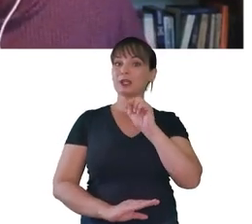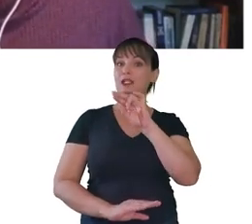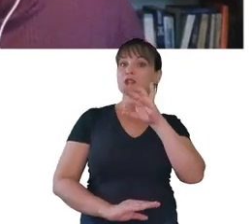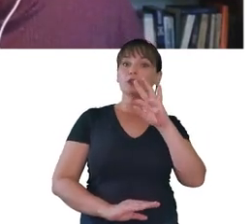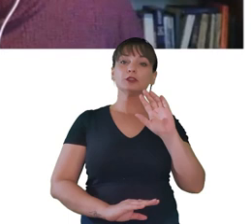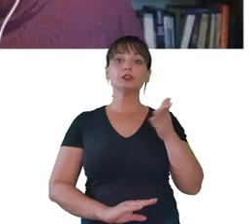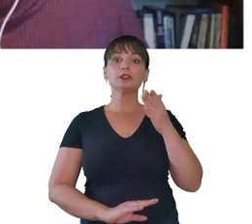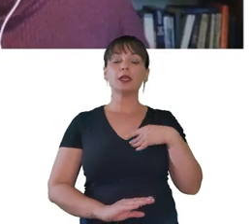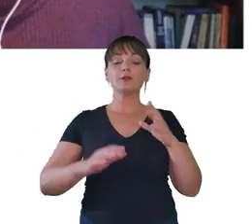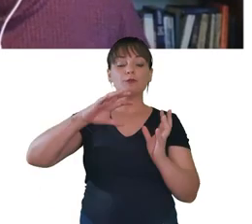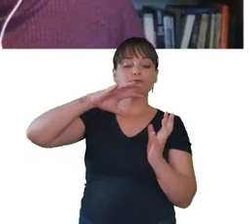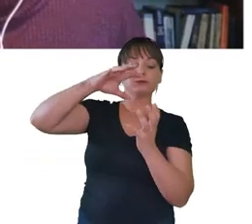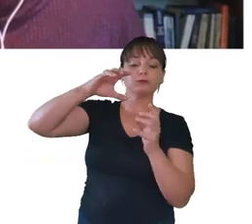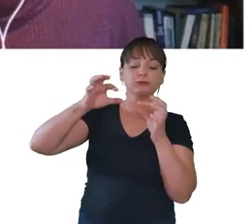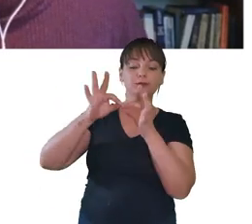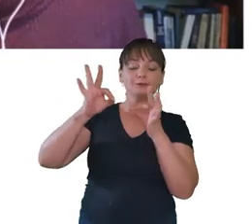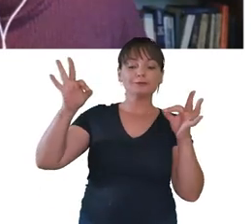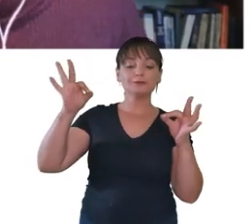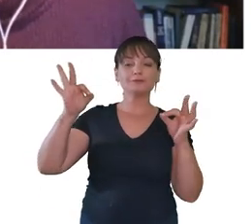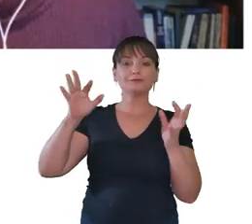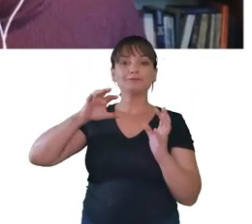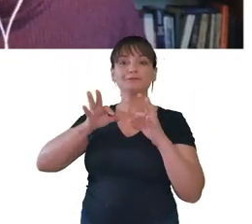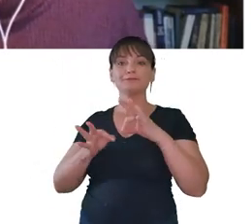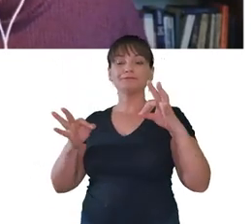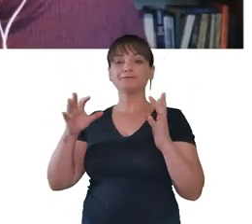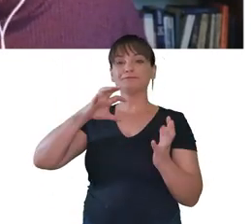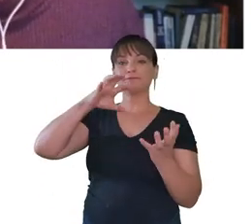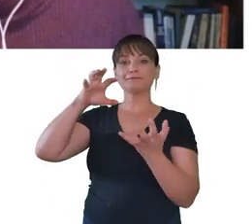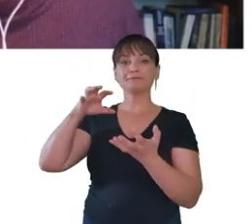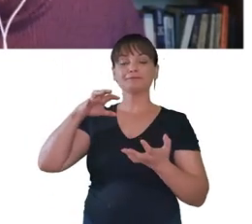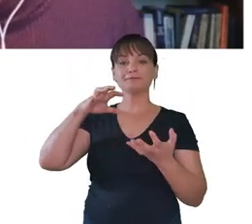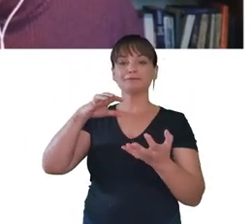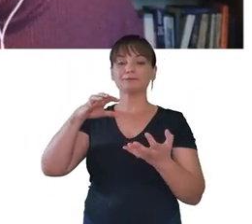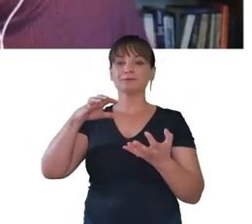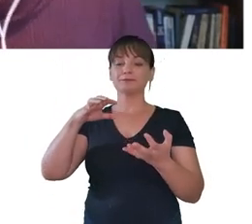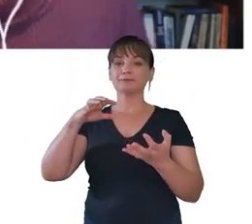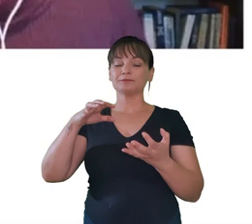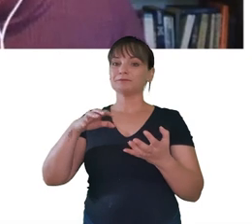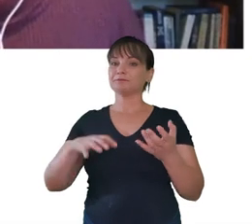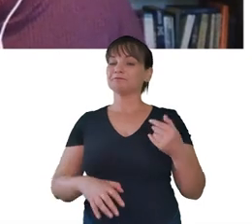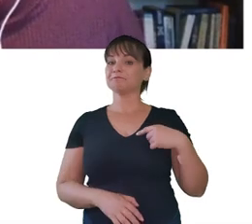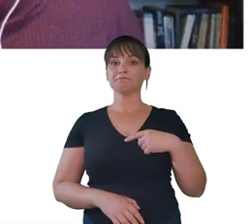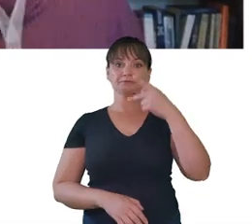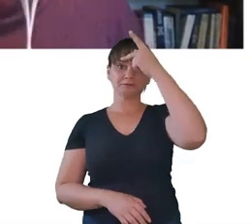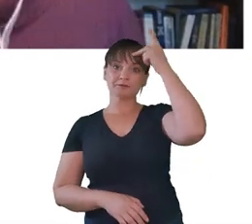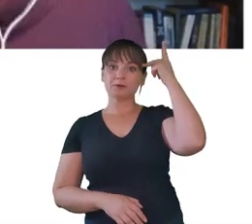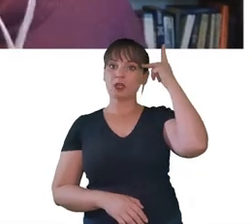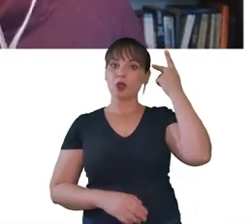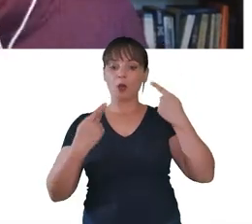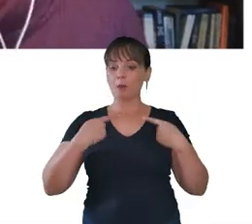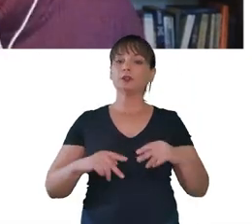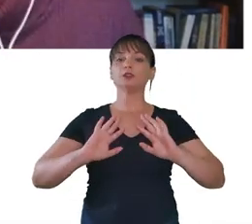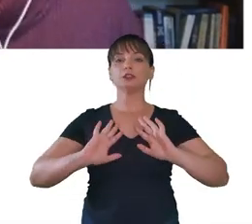o diâmetro da Terra há muitos anos. Desde a antiguidade, a humanidade já sabe que a Terra